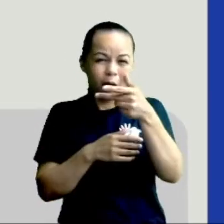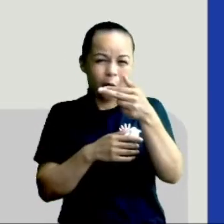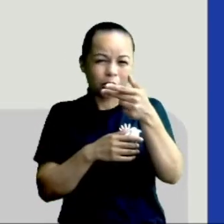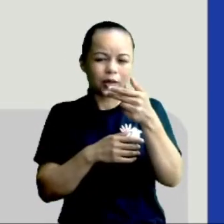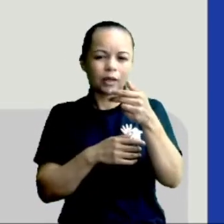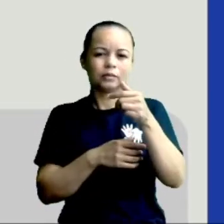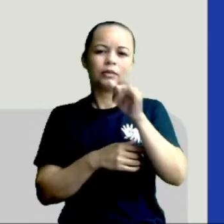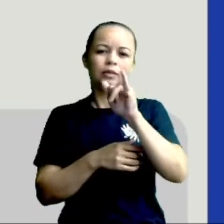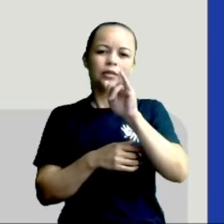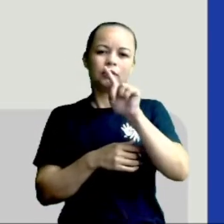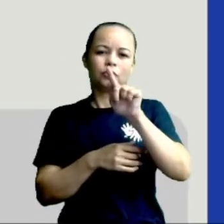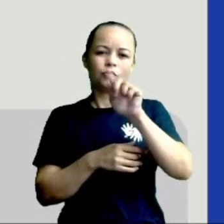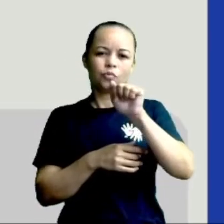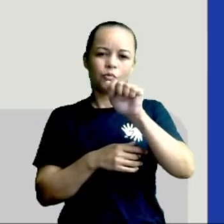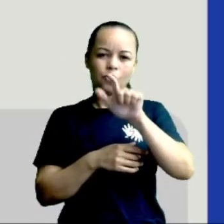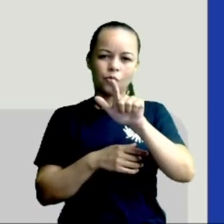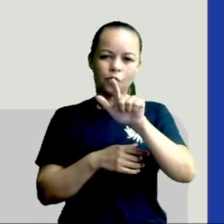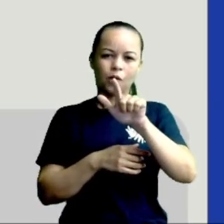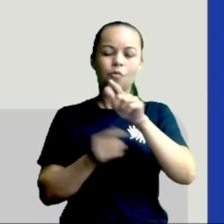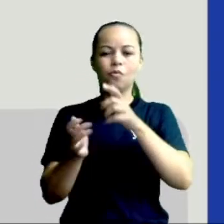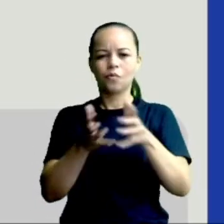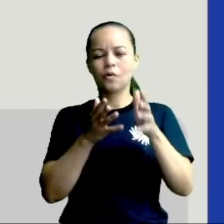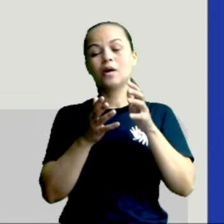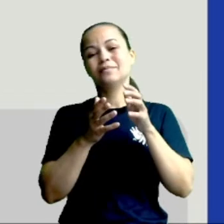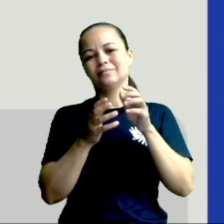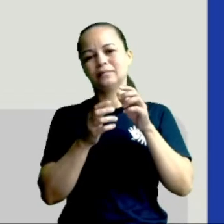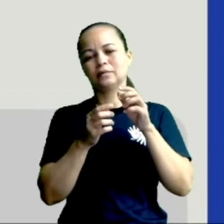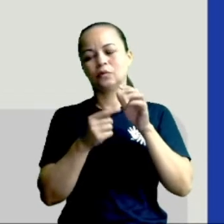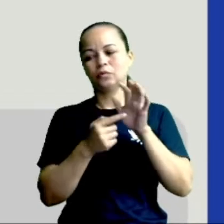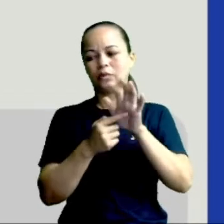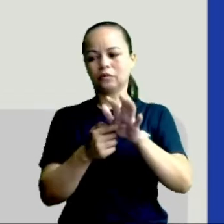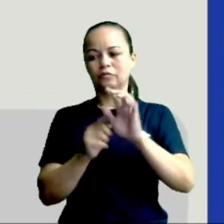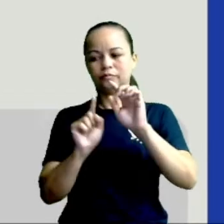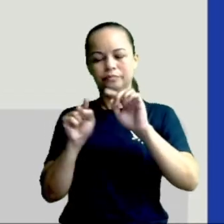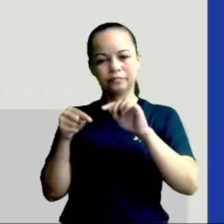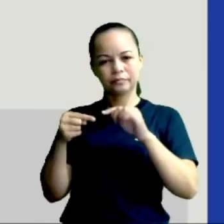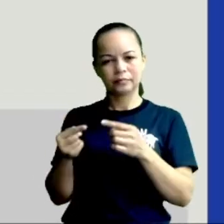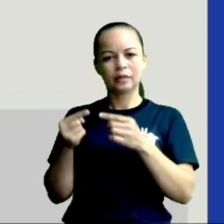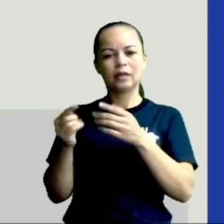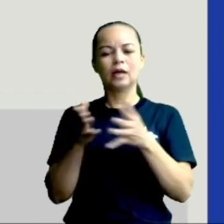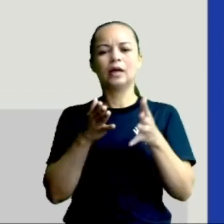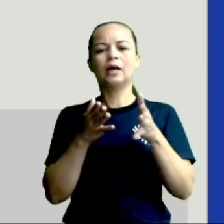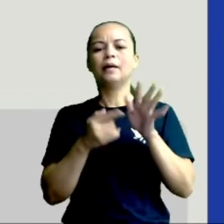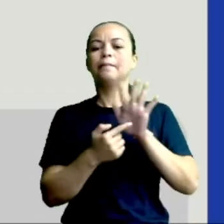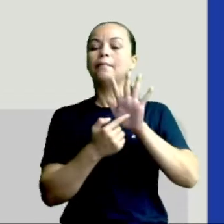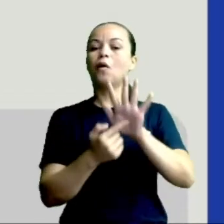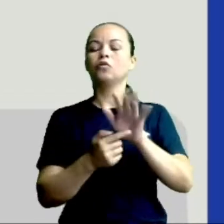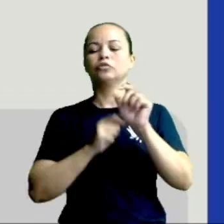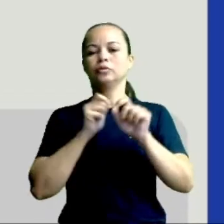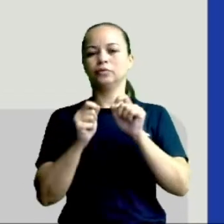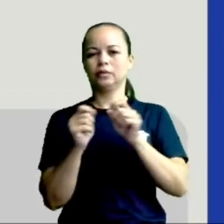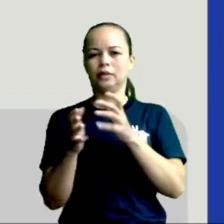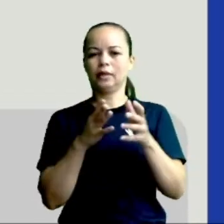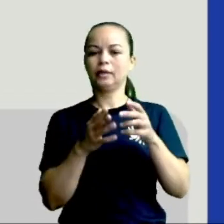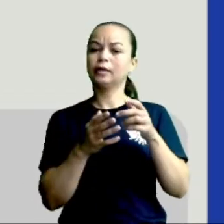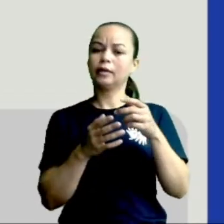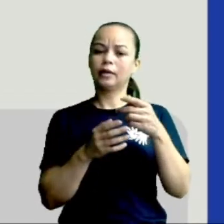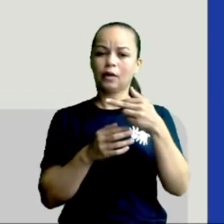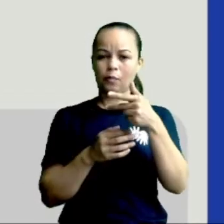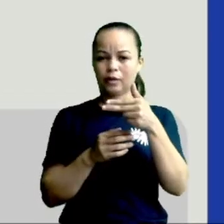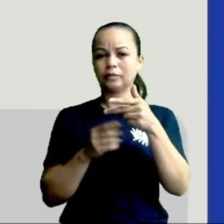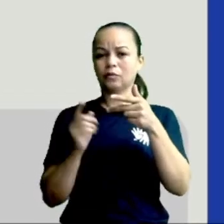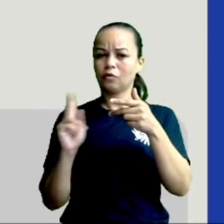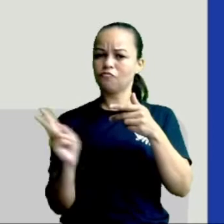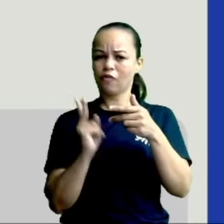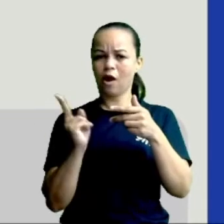o sinal que vem logo após a operação é o sinal que indica que a operação tem um valor